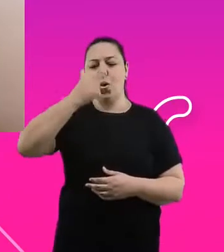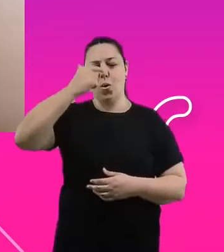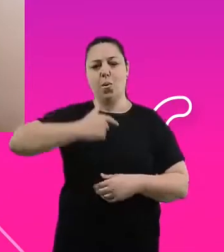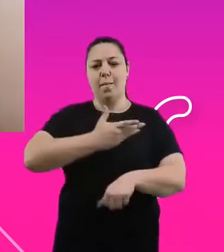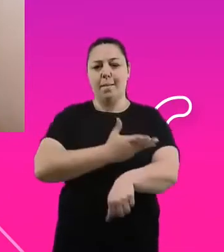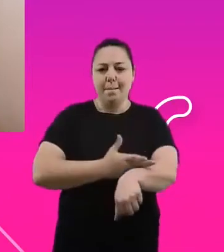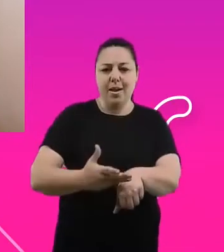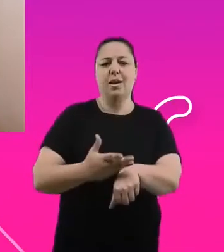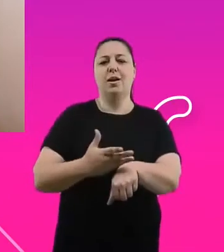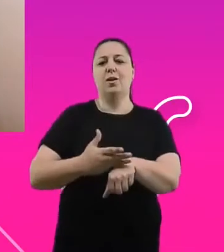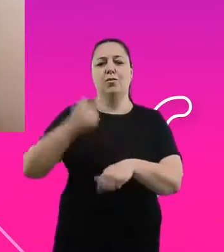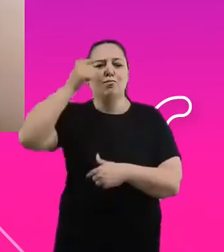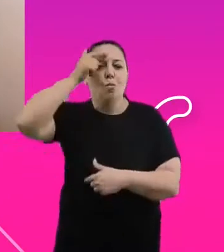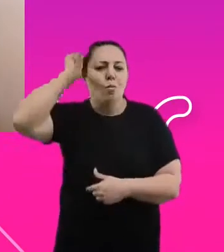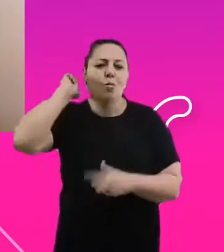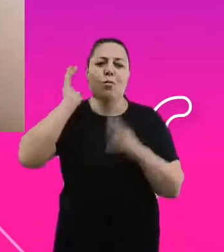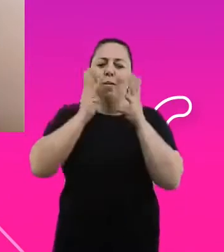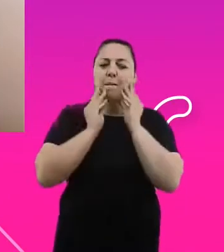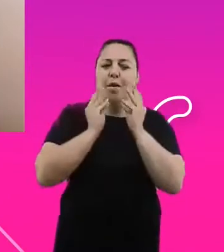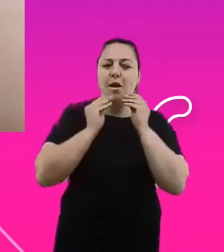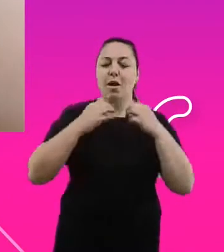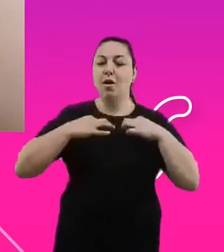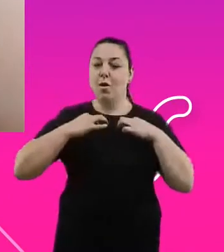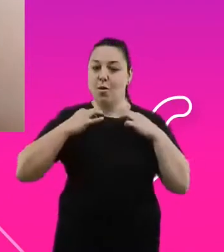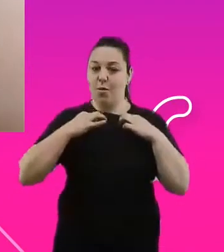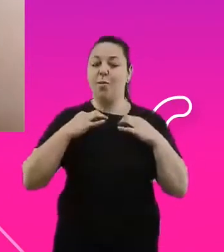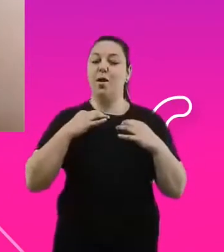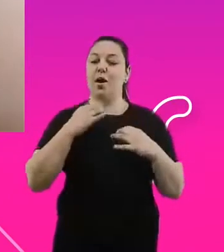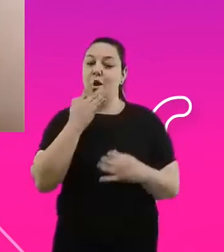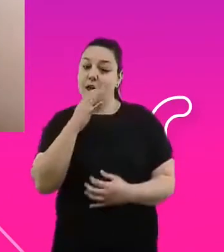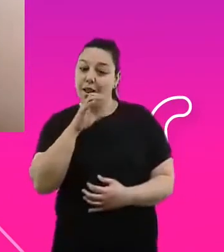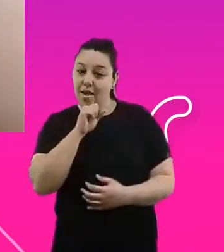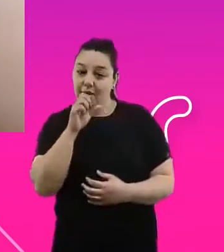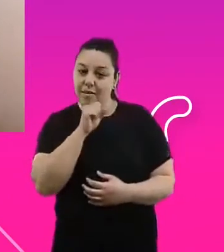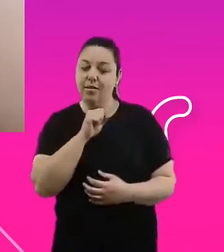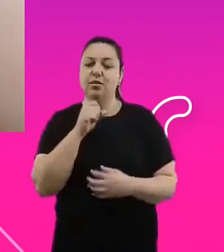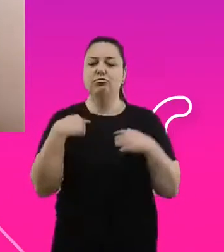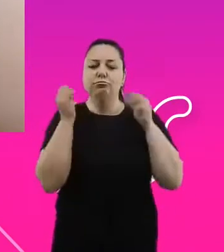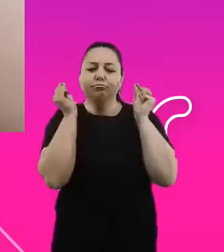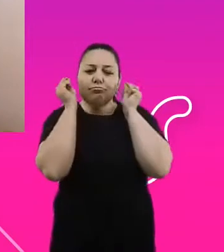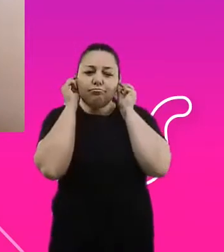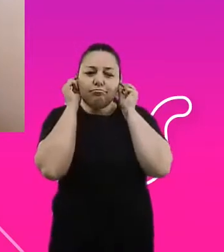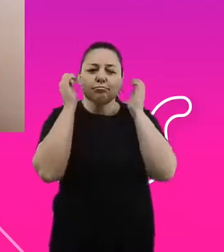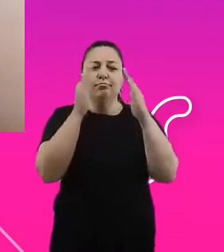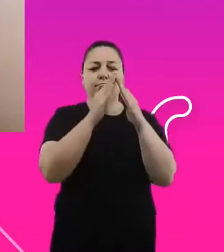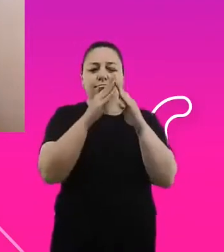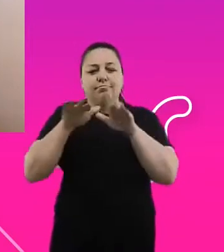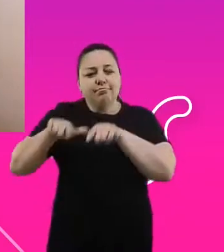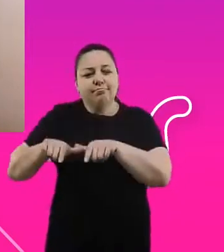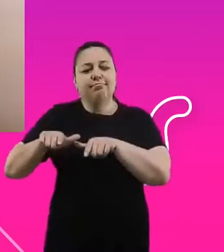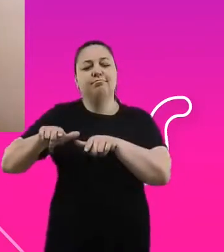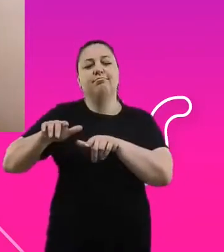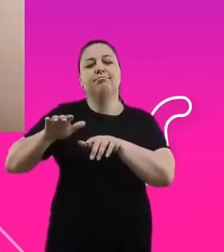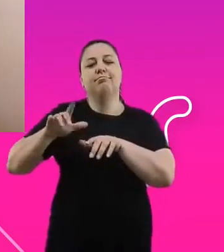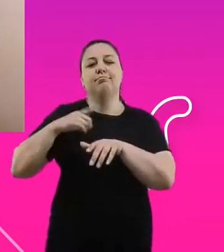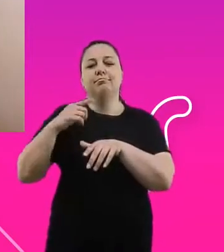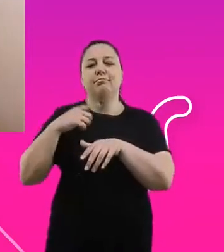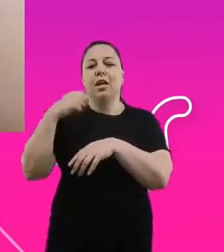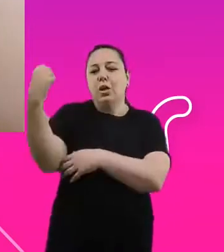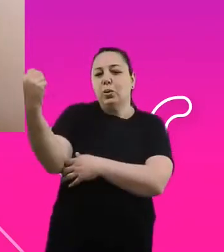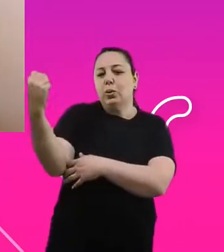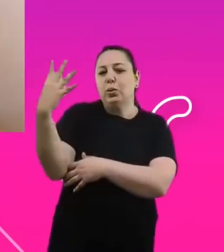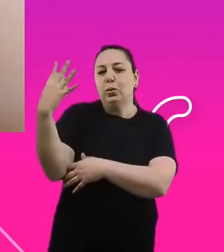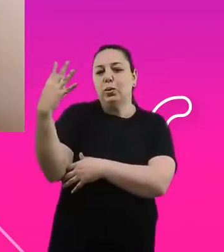Estou com uma camiseta laranja, com fone de ouvido e num cantinho da minha casa com uma luz neon colorida atrás de